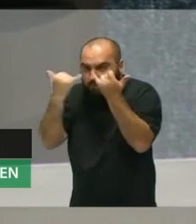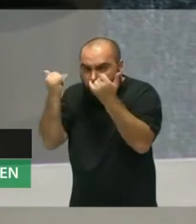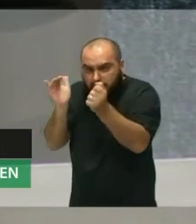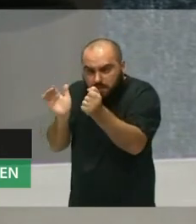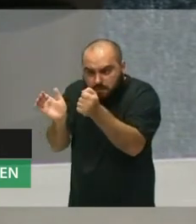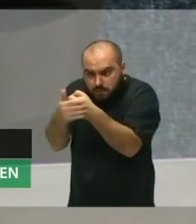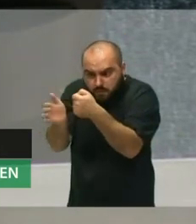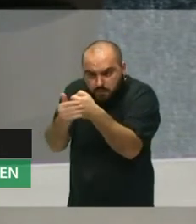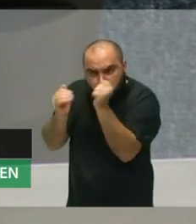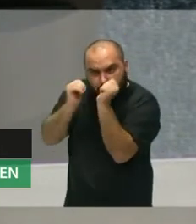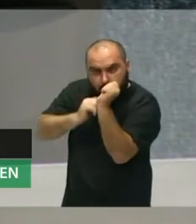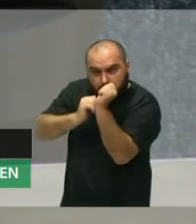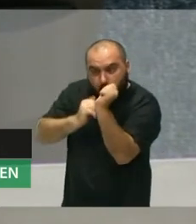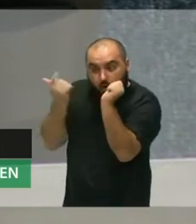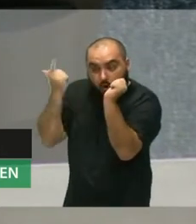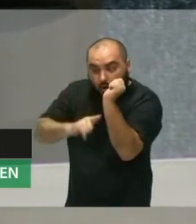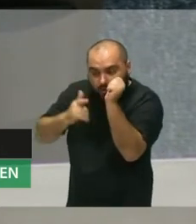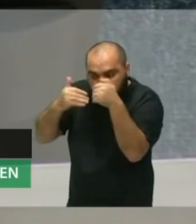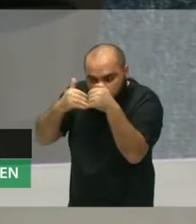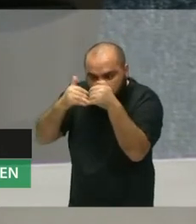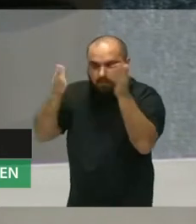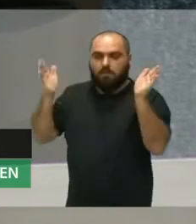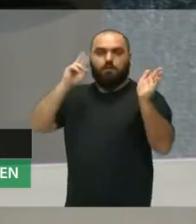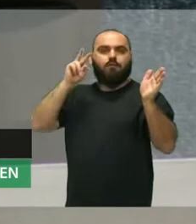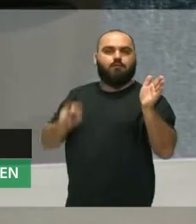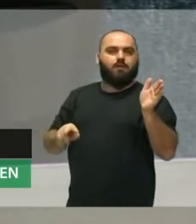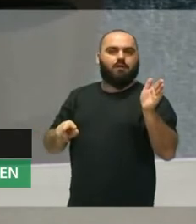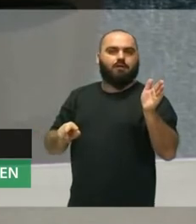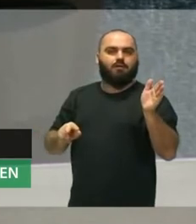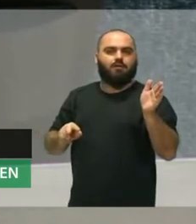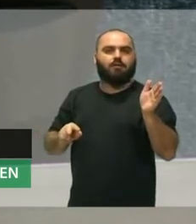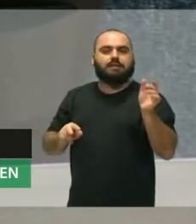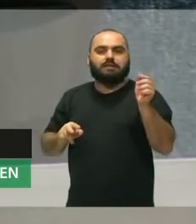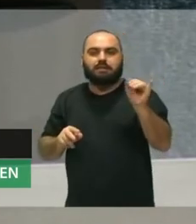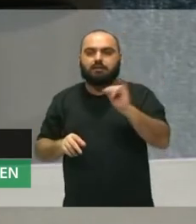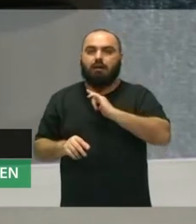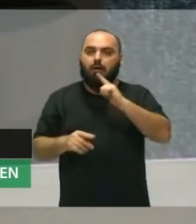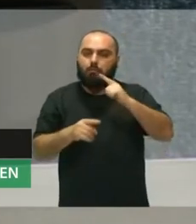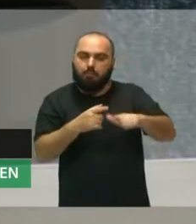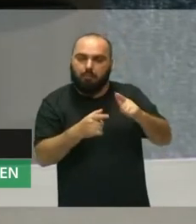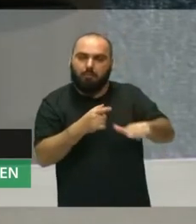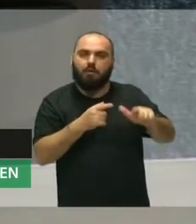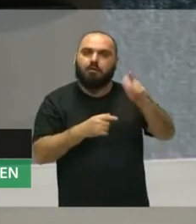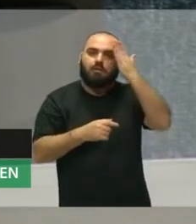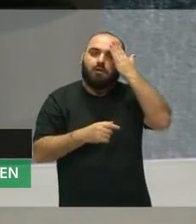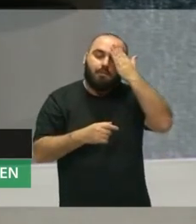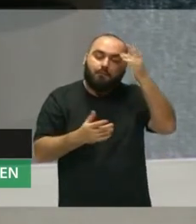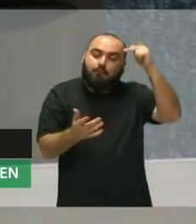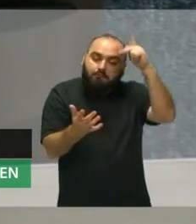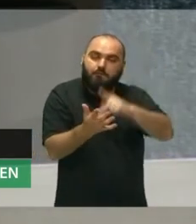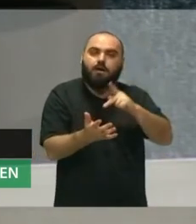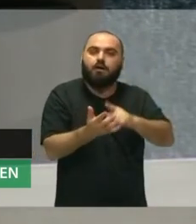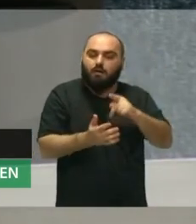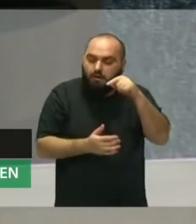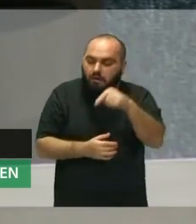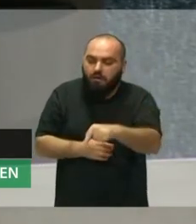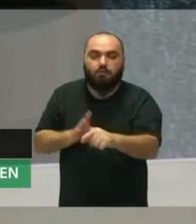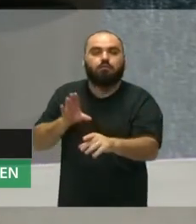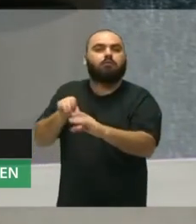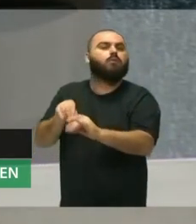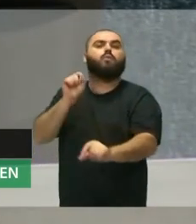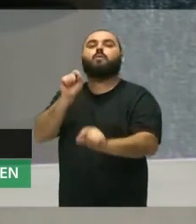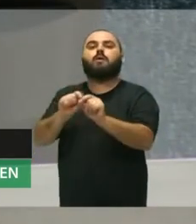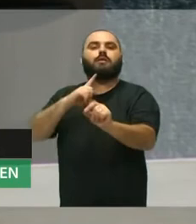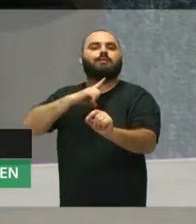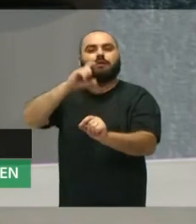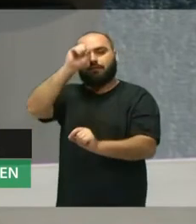verdade do Marieta, tanto para a população quanto para toda, para a sociedade civil, para saber a realidade, porque muitas vezes,